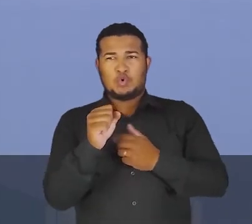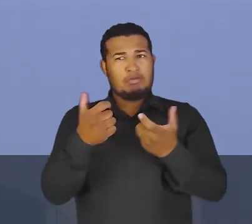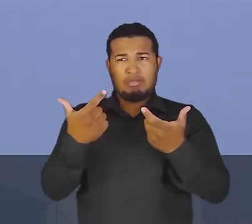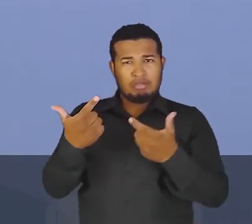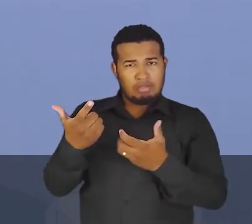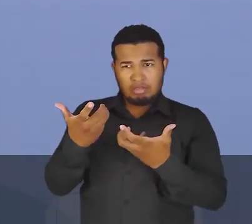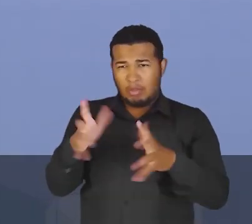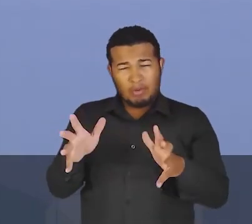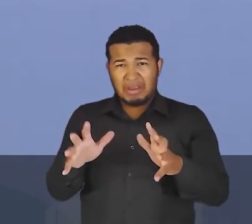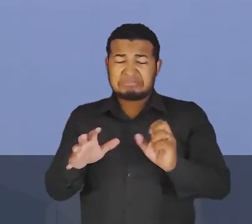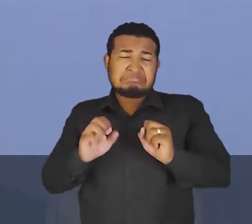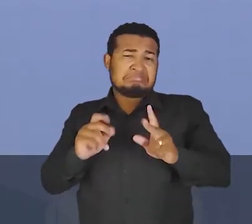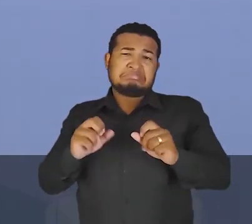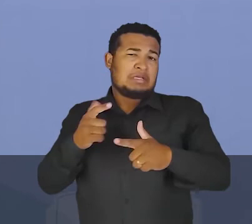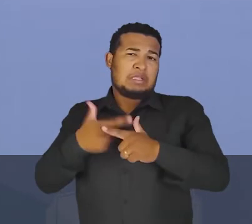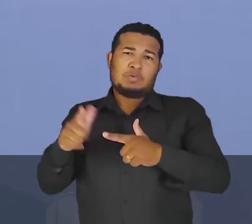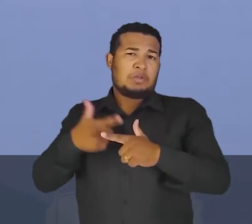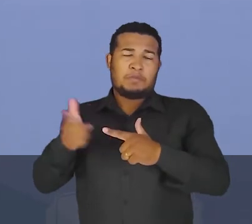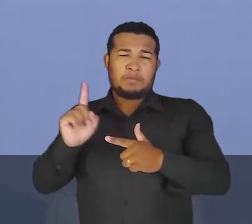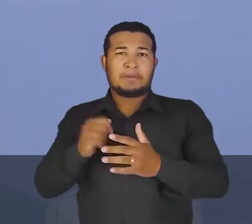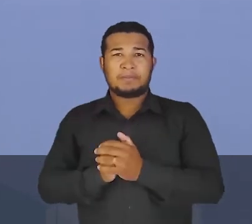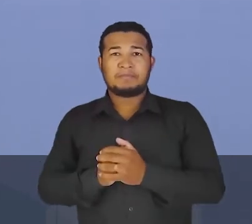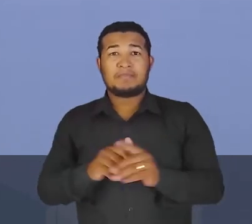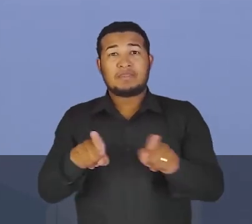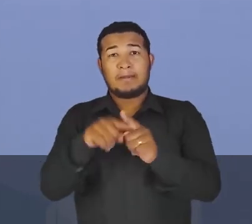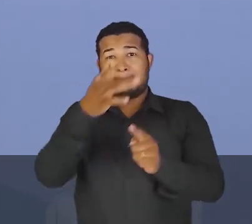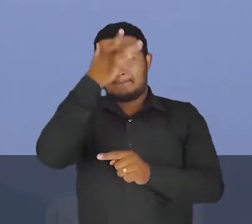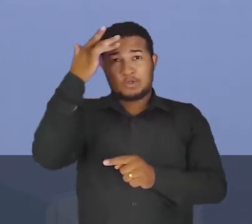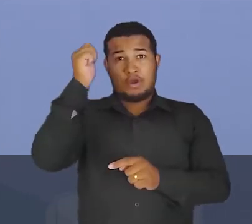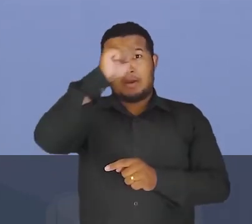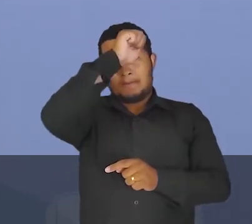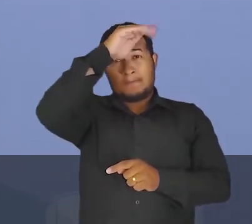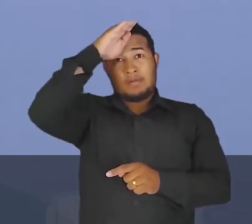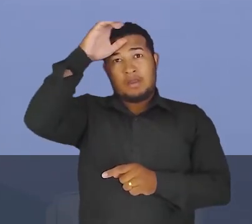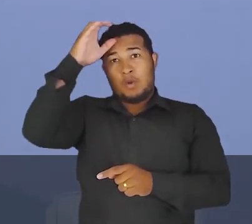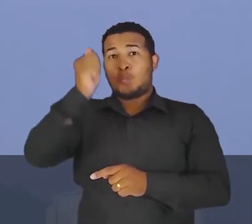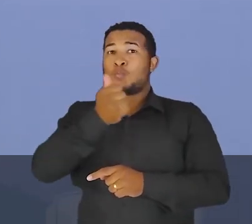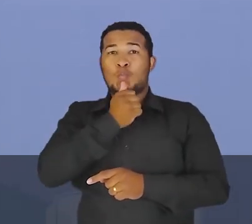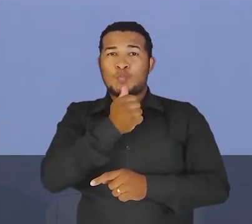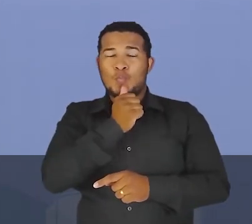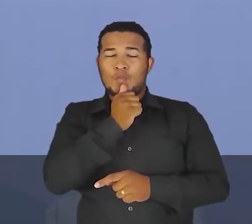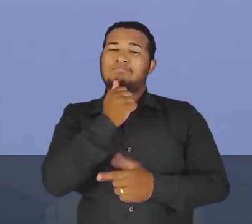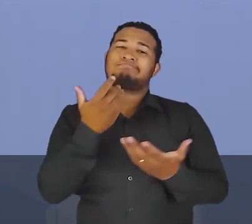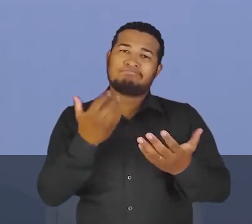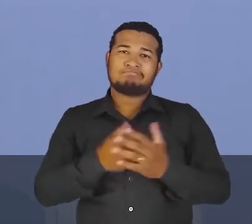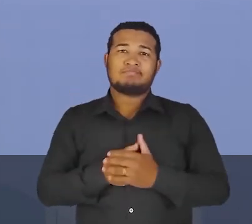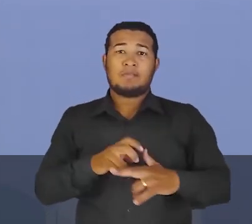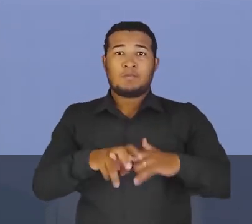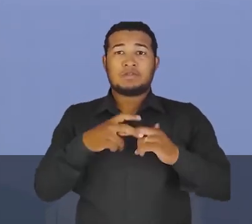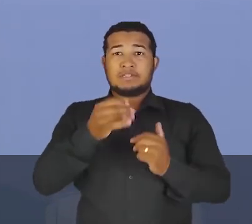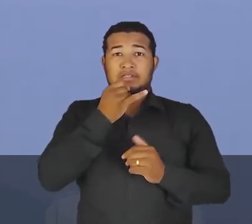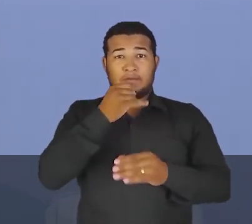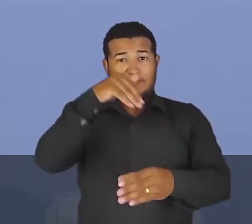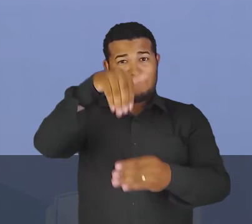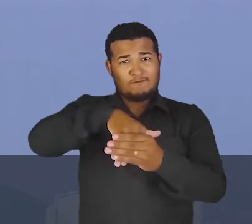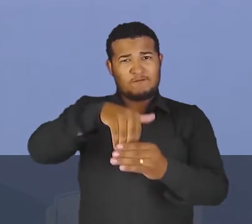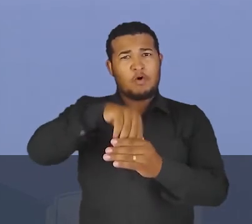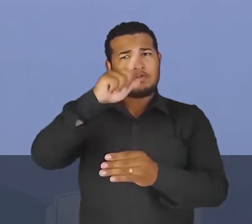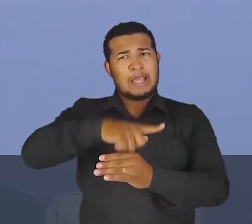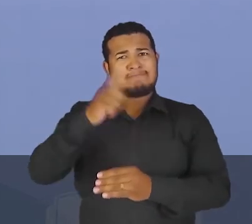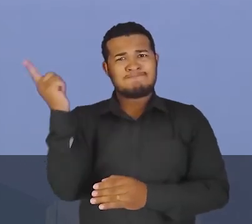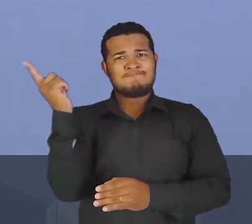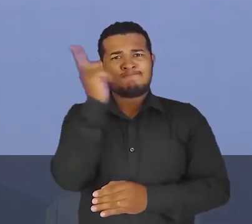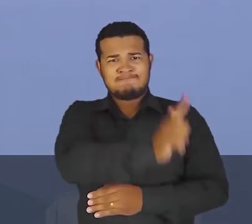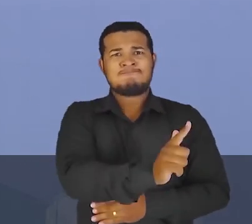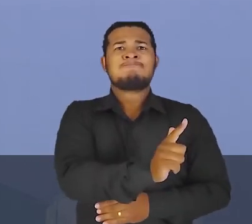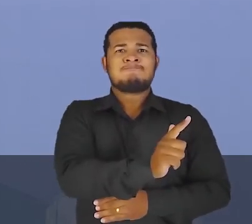voto ele é facultativo. E eu quero chamar a atenção também, você deve pensar assim, o voto ele é uma conquista, e